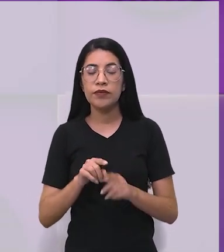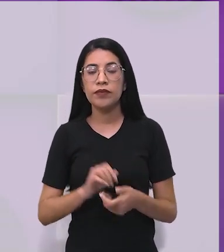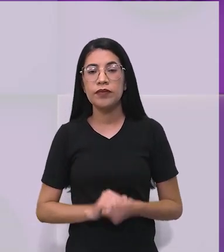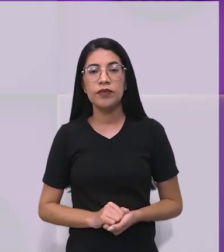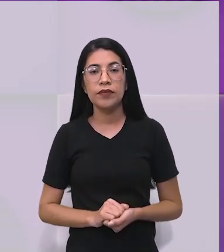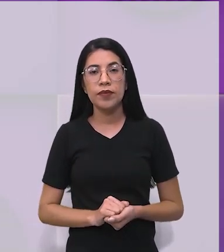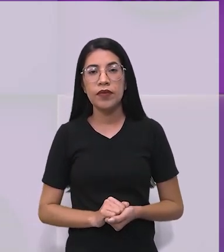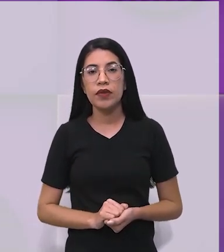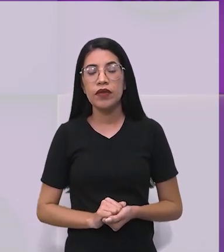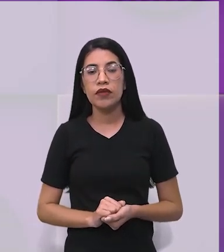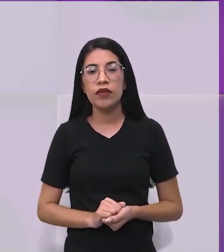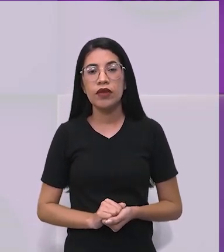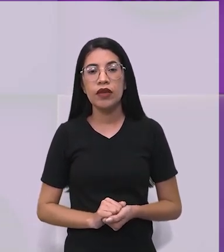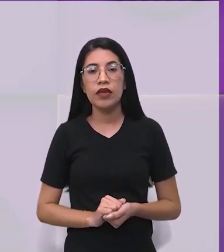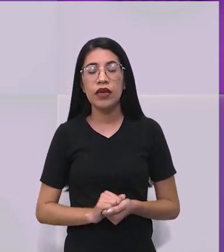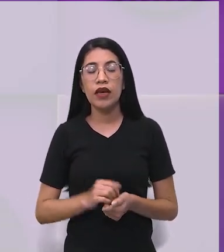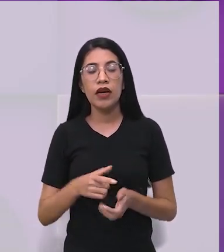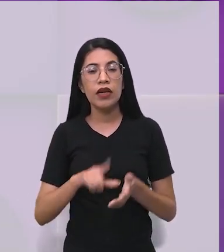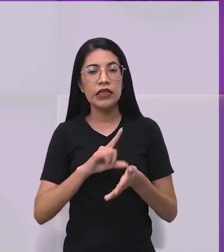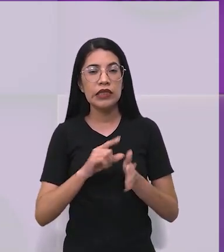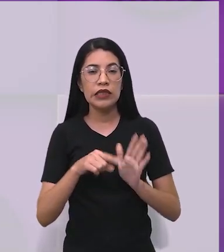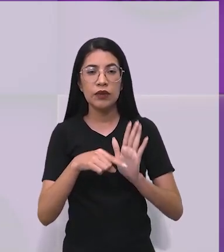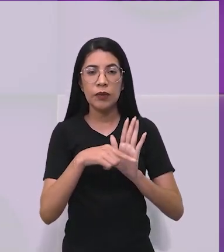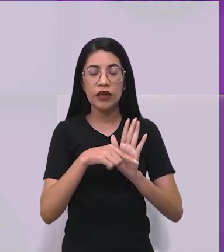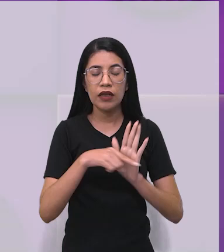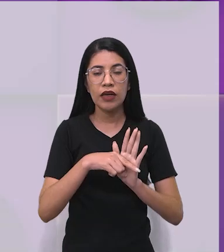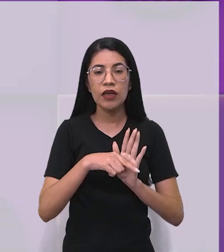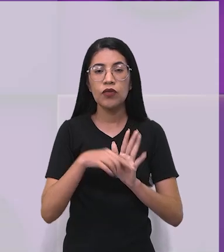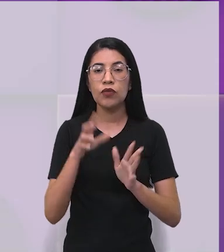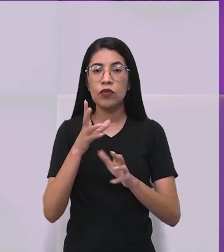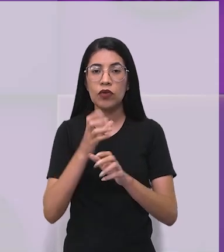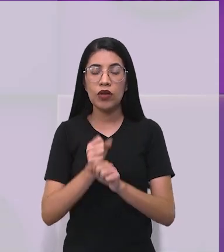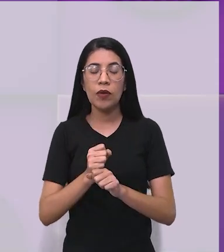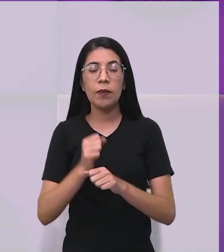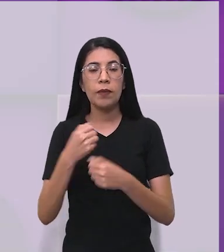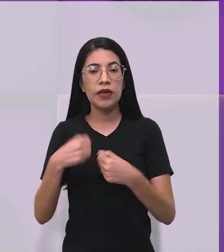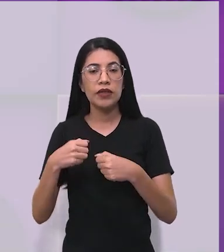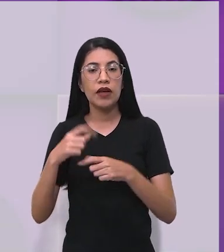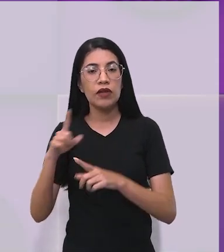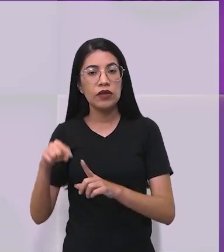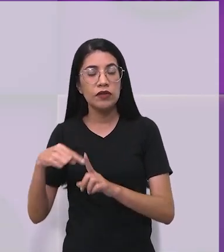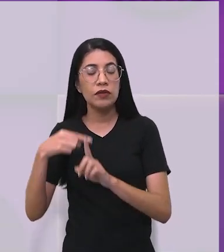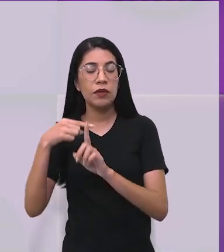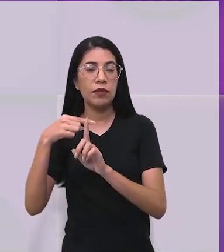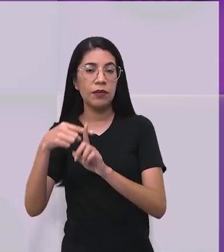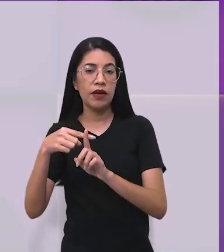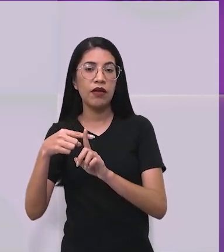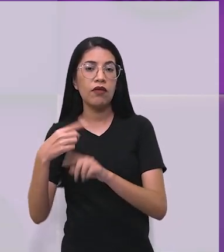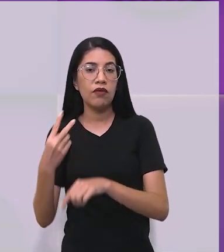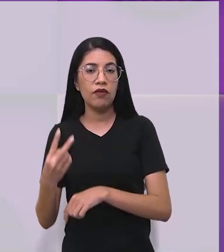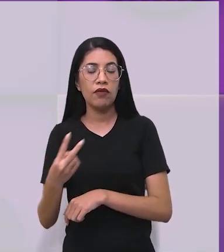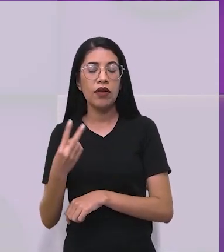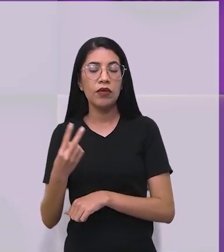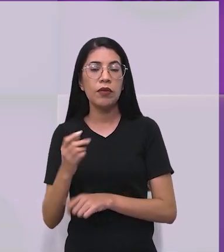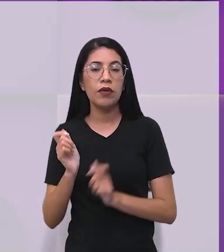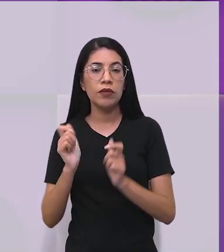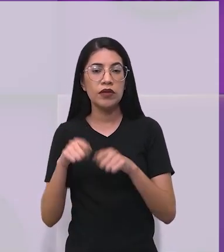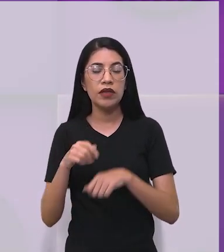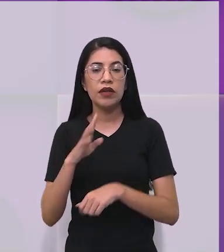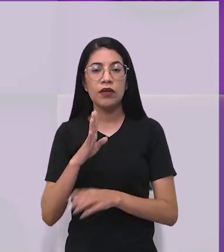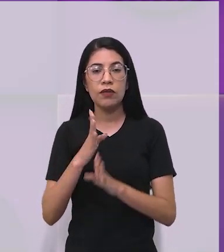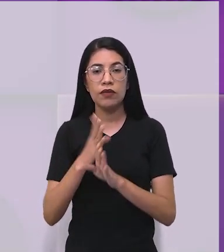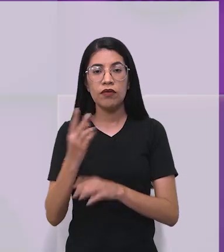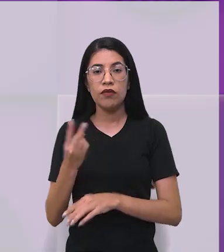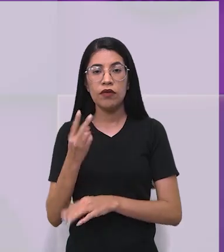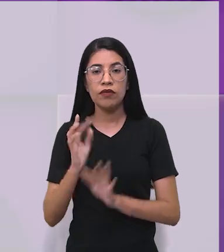você já teria aqui, ao invés de subtrair do valor total, você já teria que adicionar, jogar em cima para você poder ter o total.